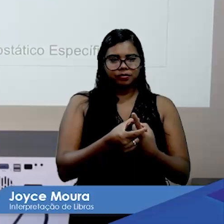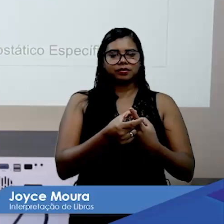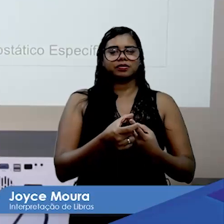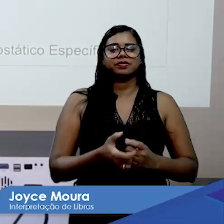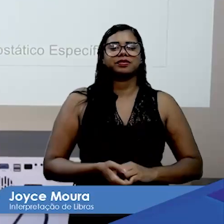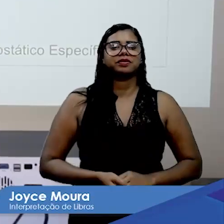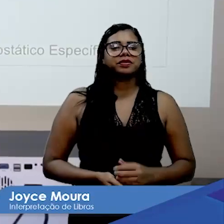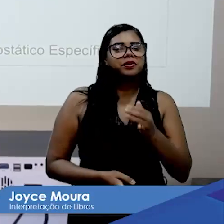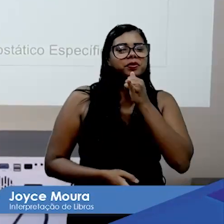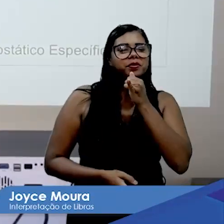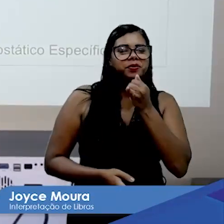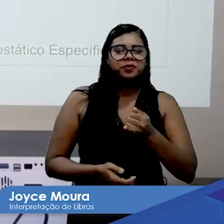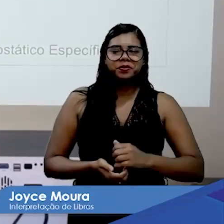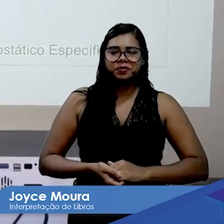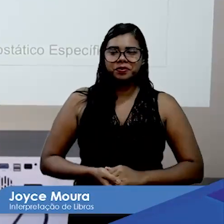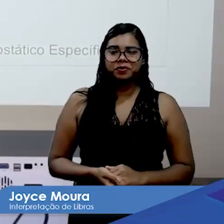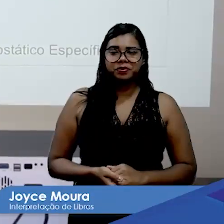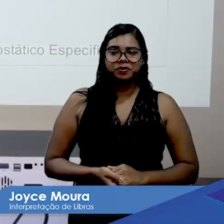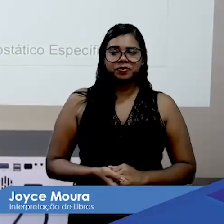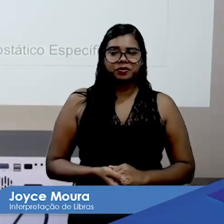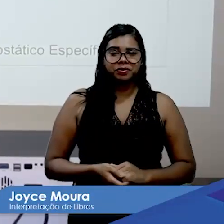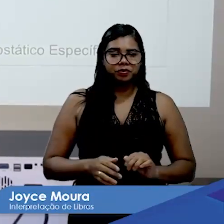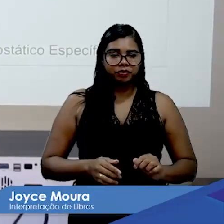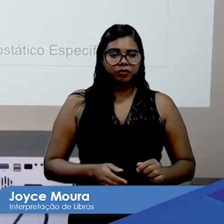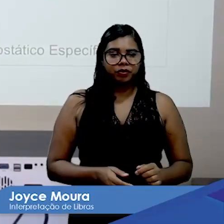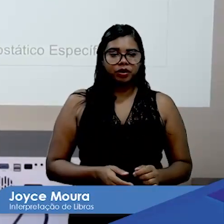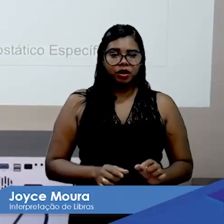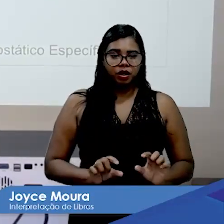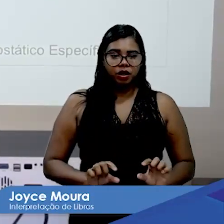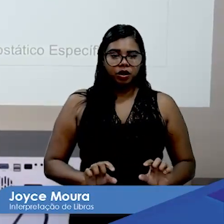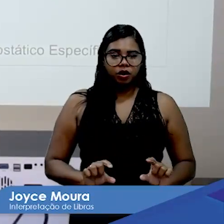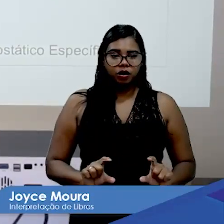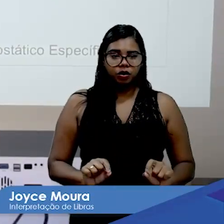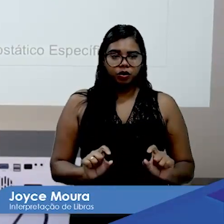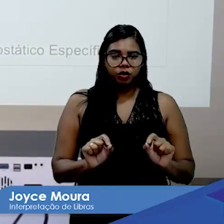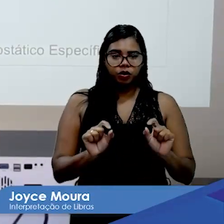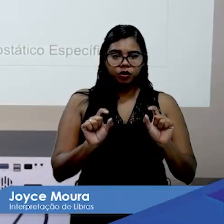que é o seguinte, o tumor, a ultrassom, ela vê um eco.